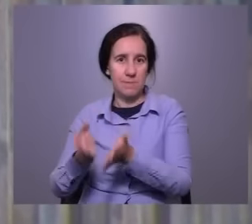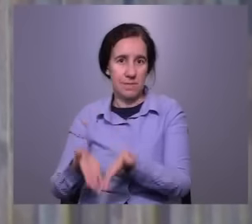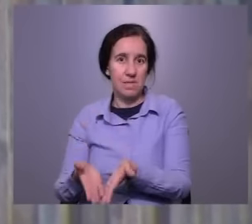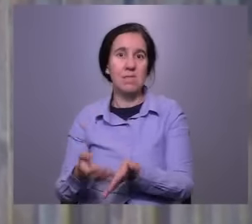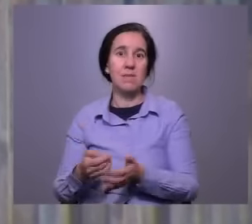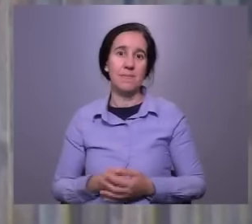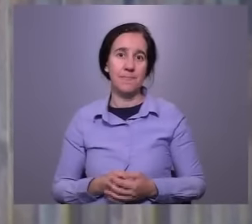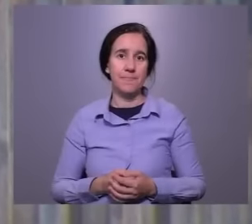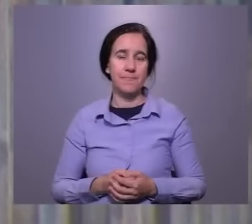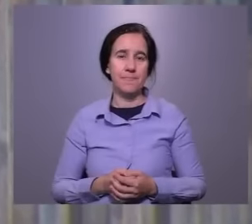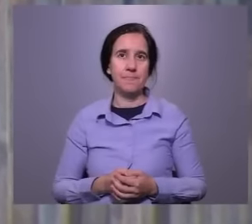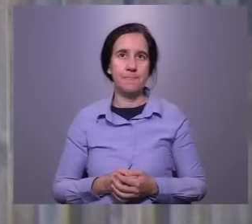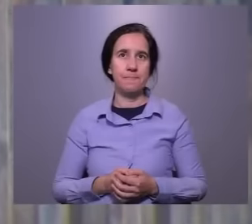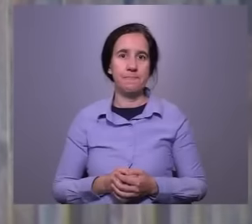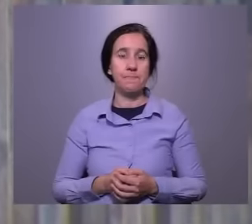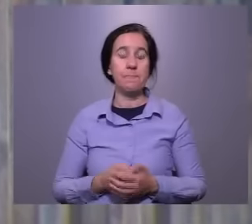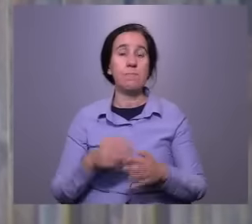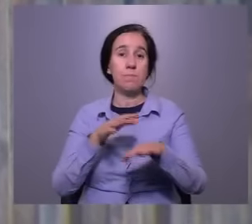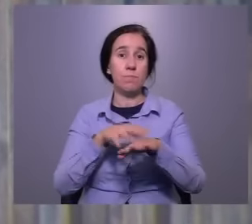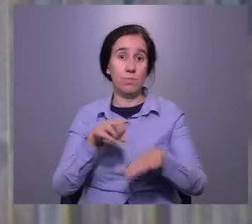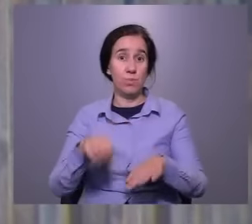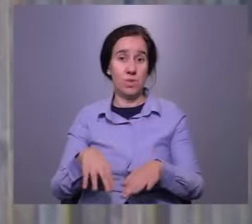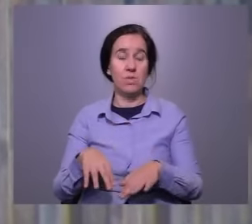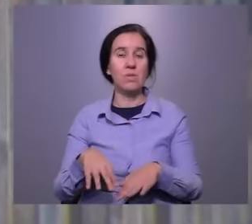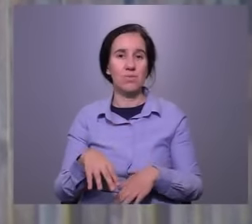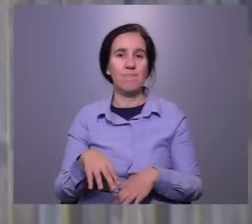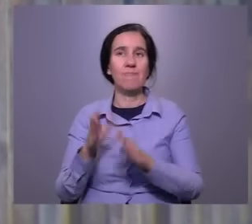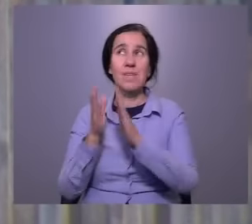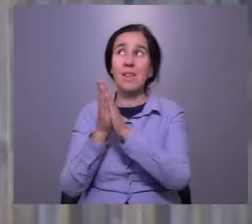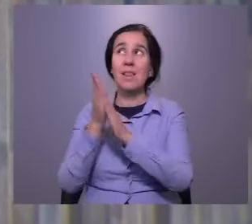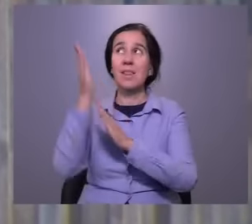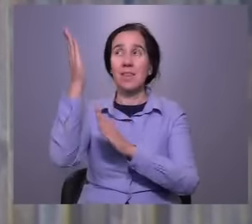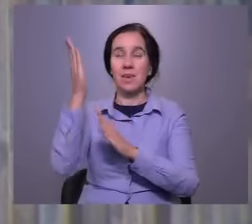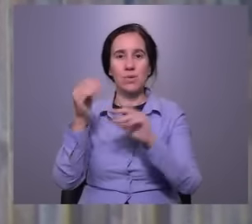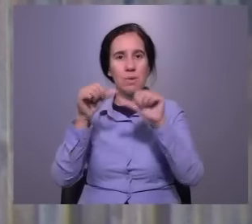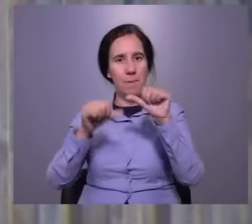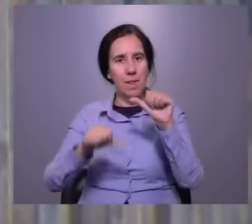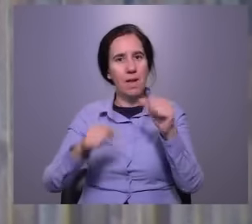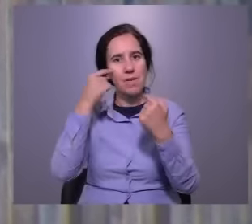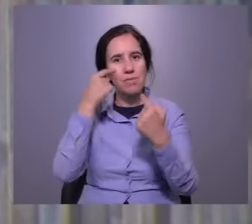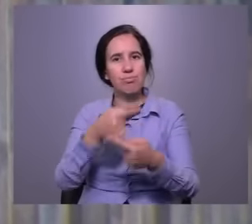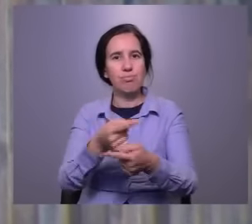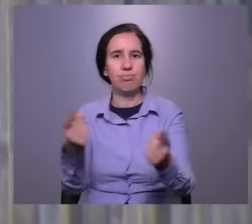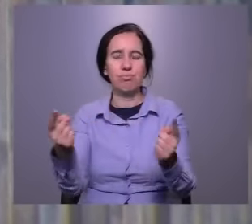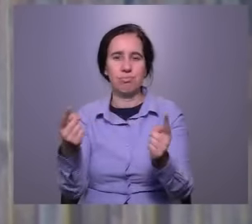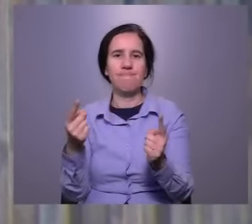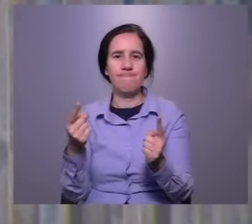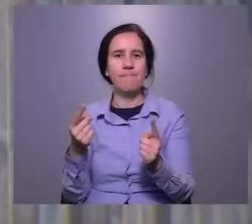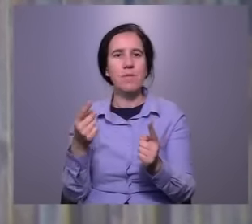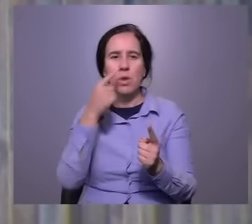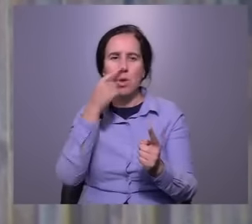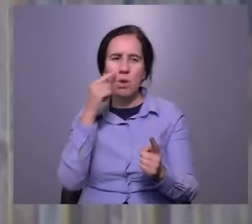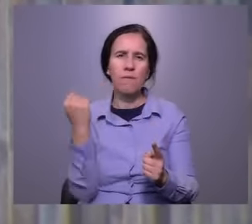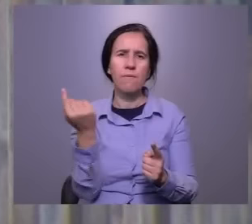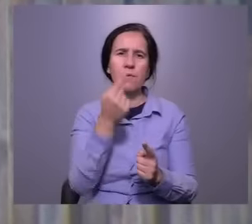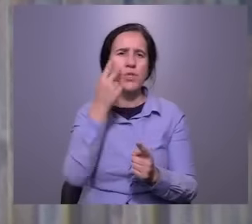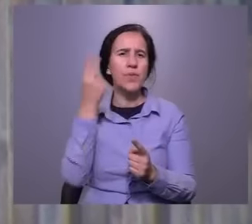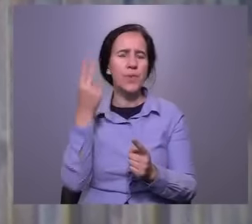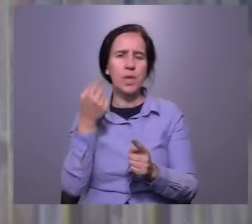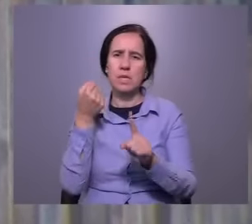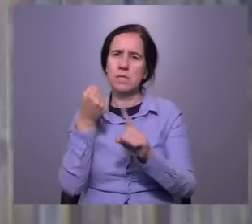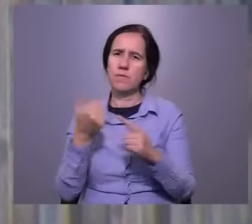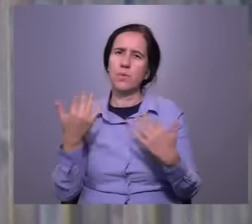da nossa partilha e da nossa atenção aos outros, àqueles que estão ao nosso lado e que precisam da nossa